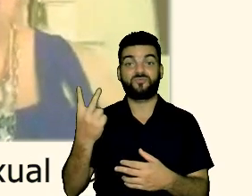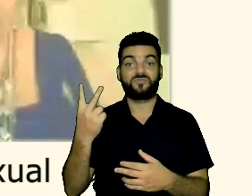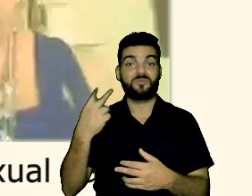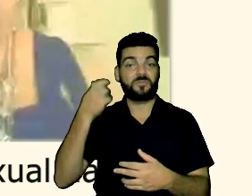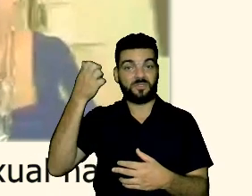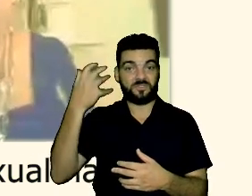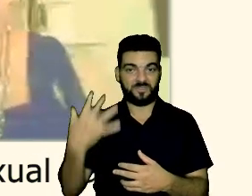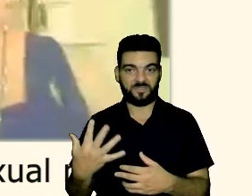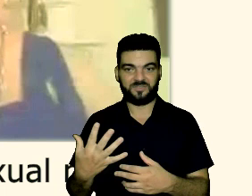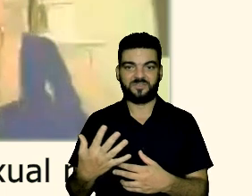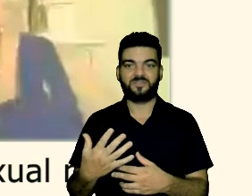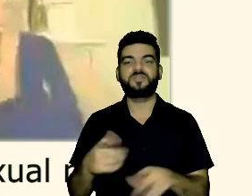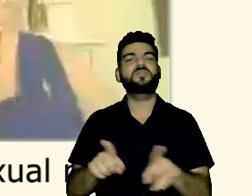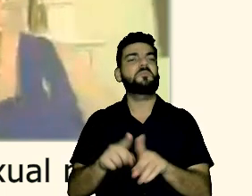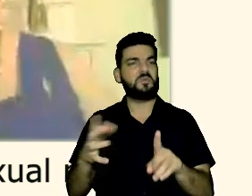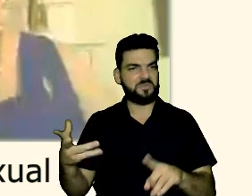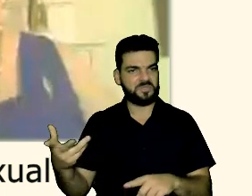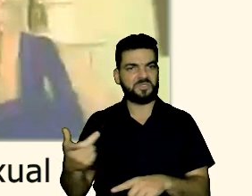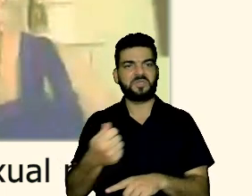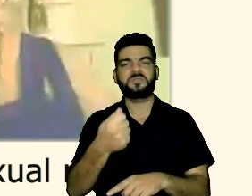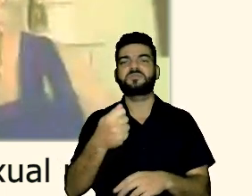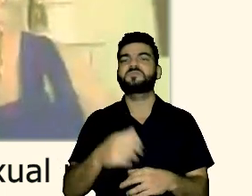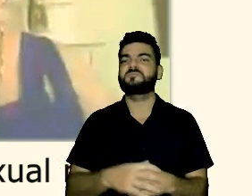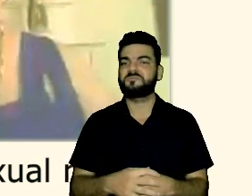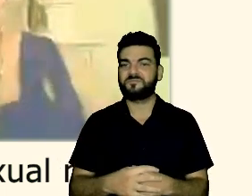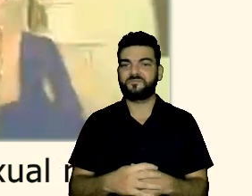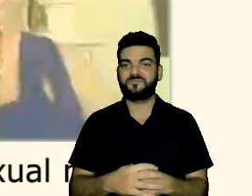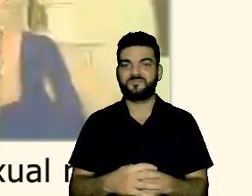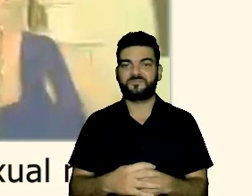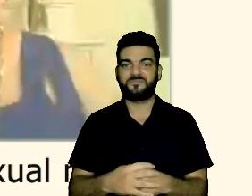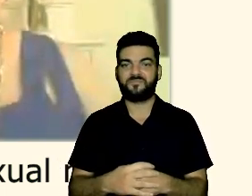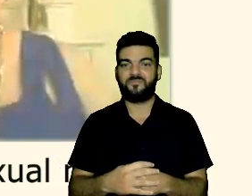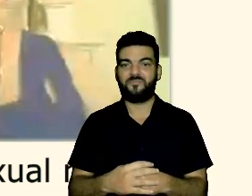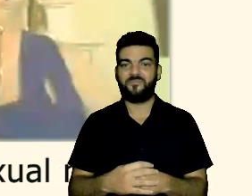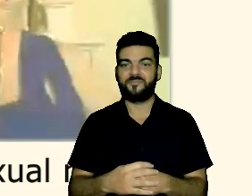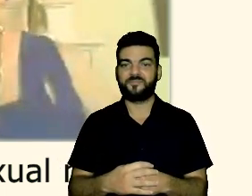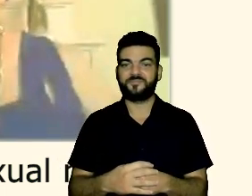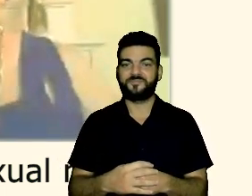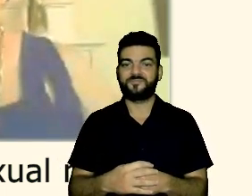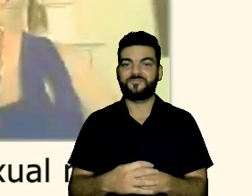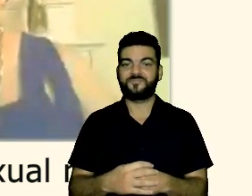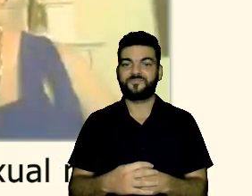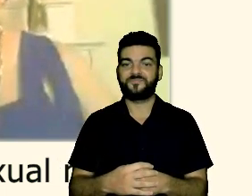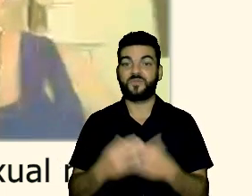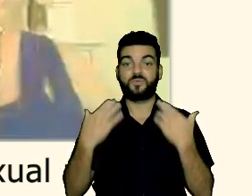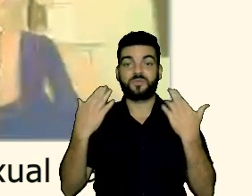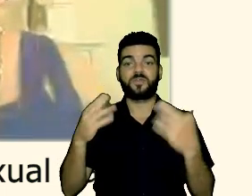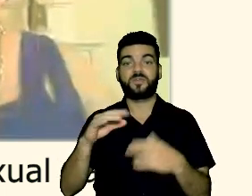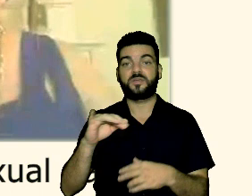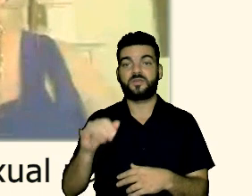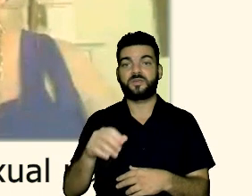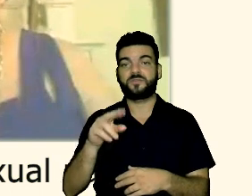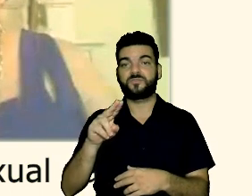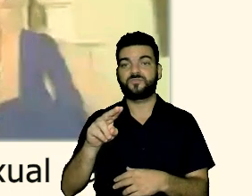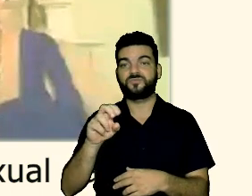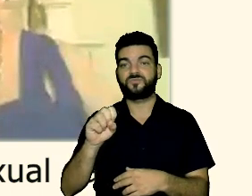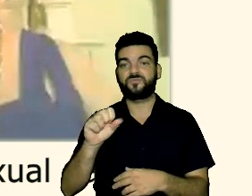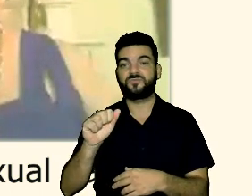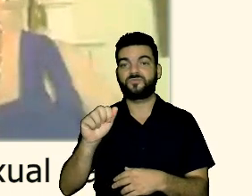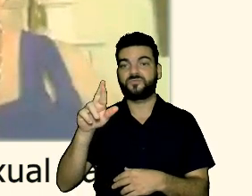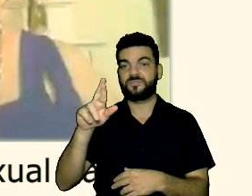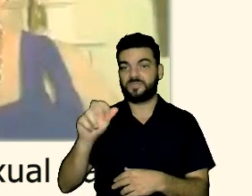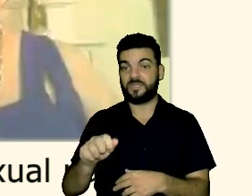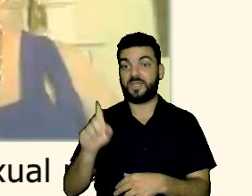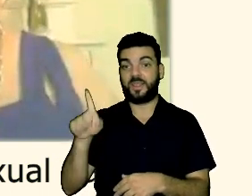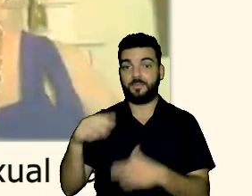passo a apresentar a nossa segunda palestrante, que tenho certeza que também nos trará tanto conhecimento quanto a doutora Luciana. Eu vou apresentar a